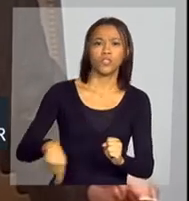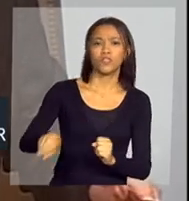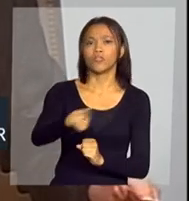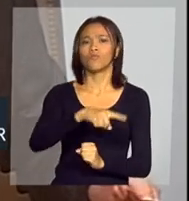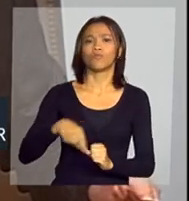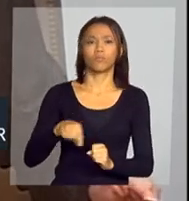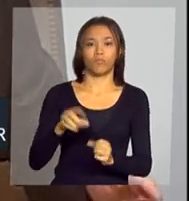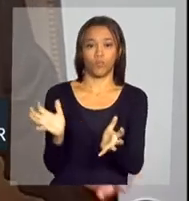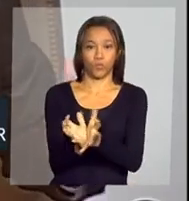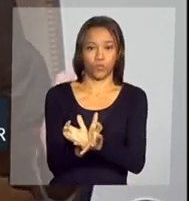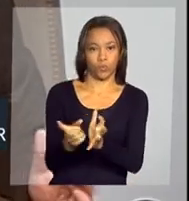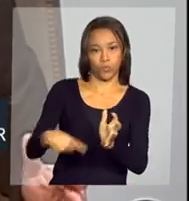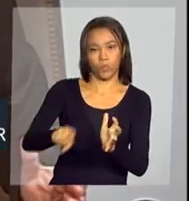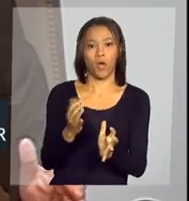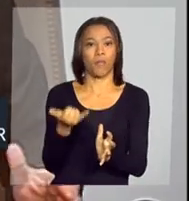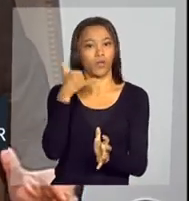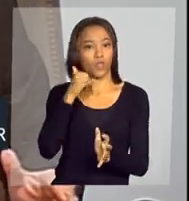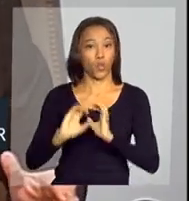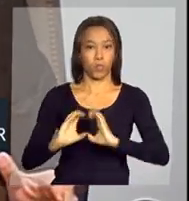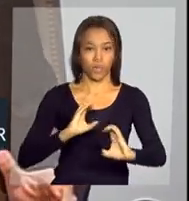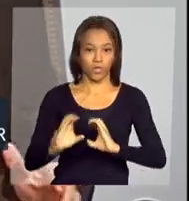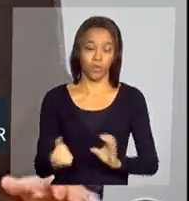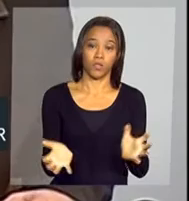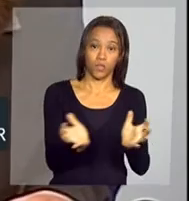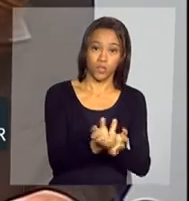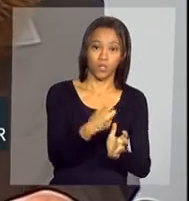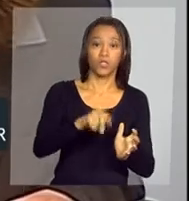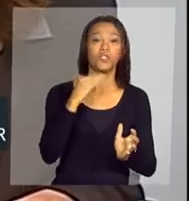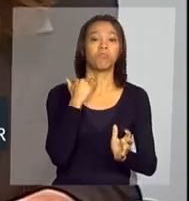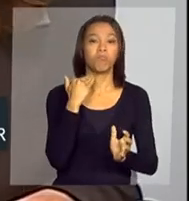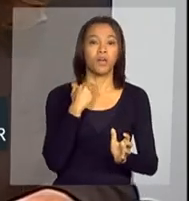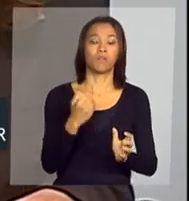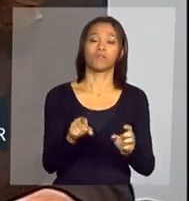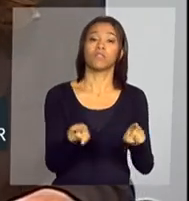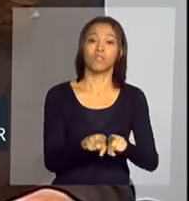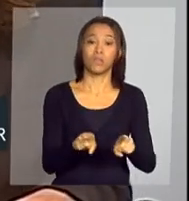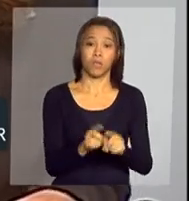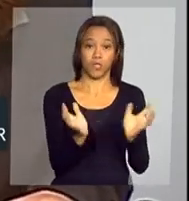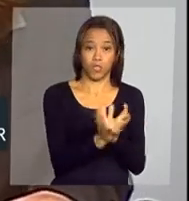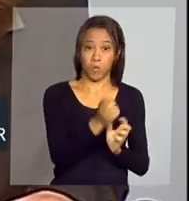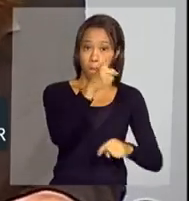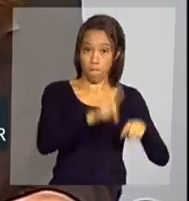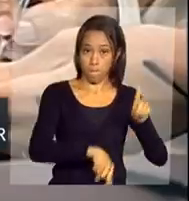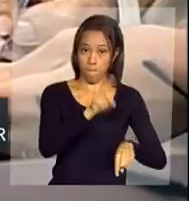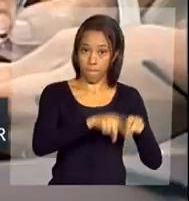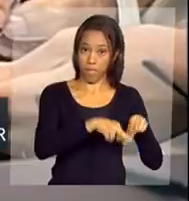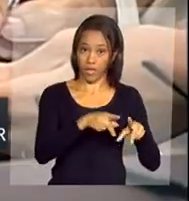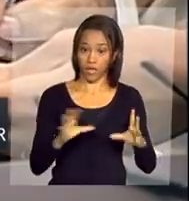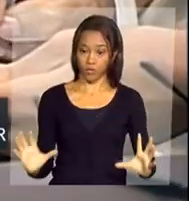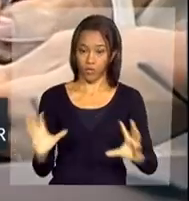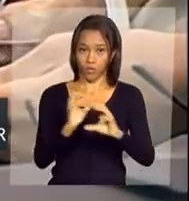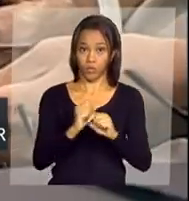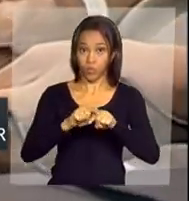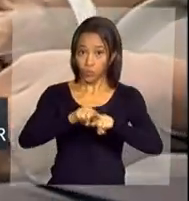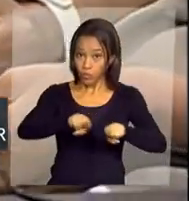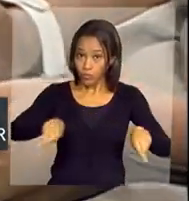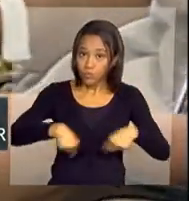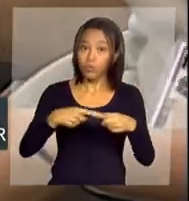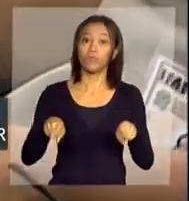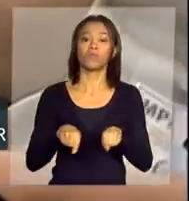telecomunicações o setor financeiro e produtos equivale quase que a